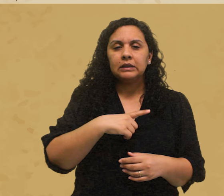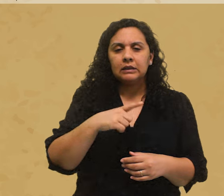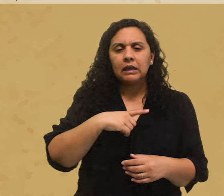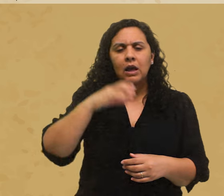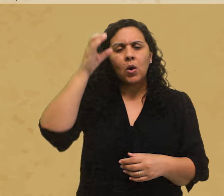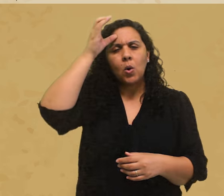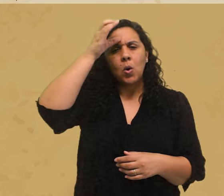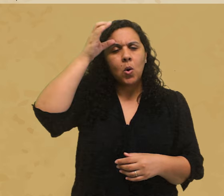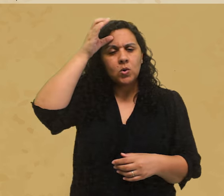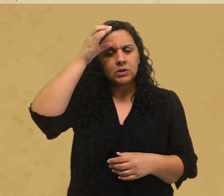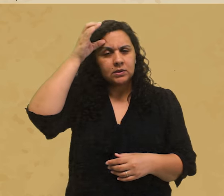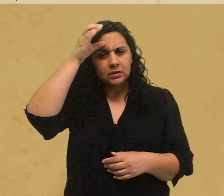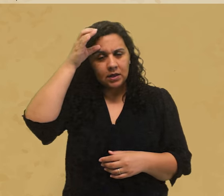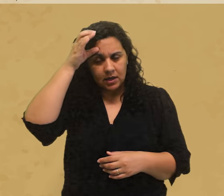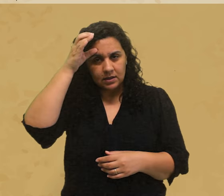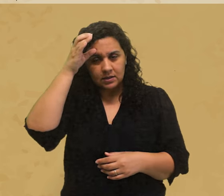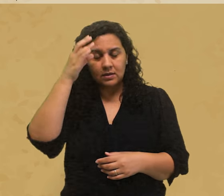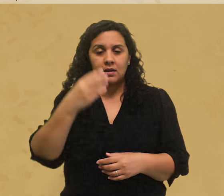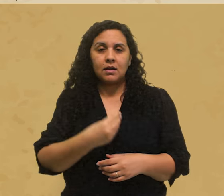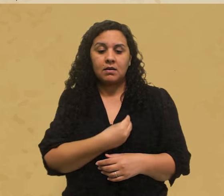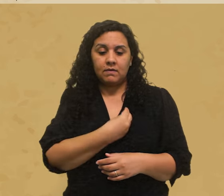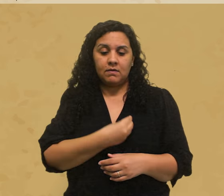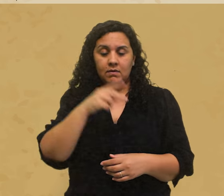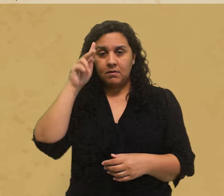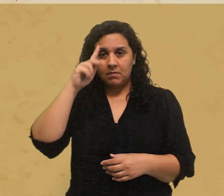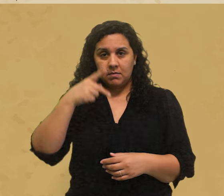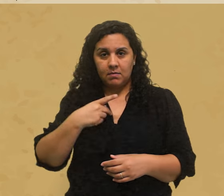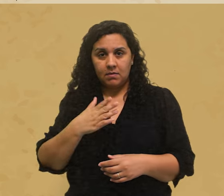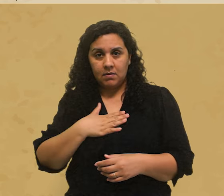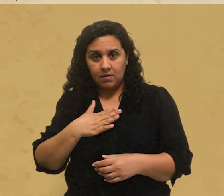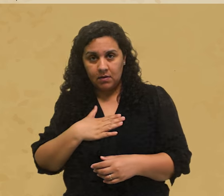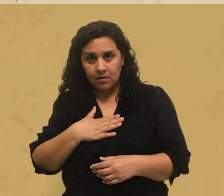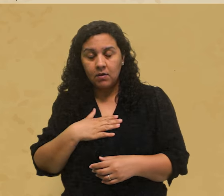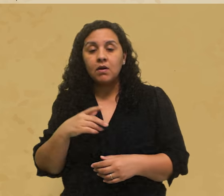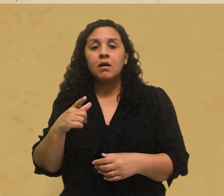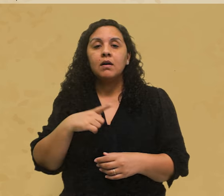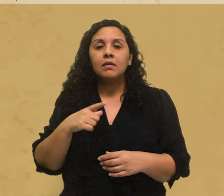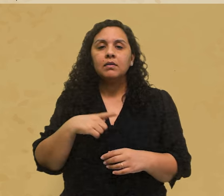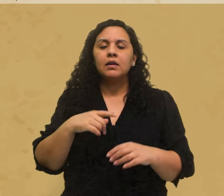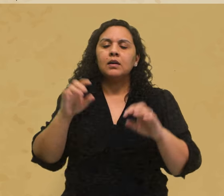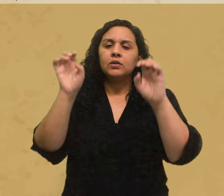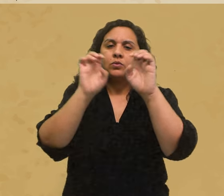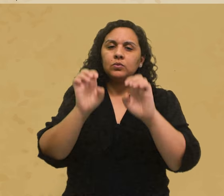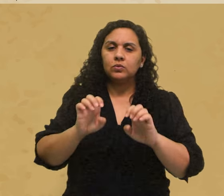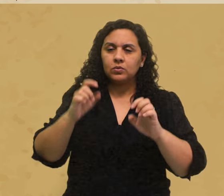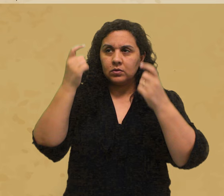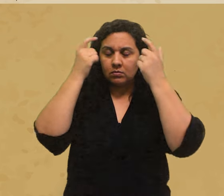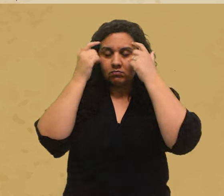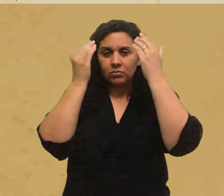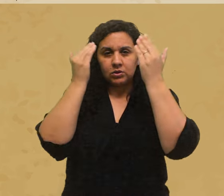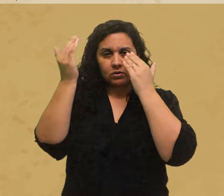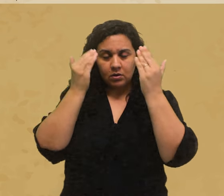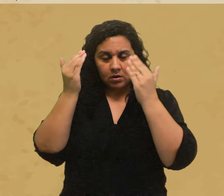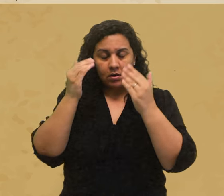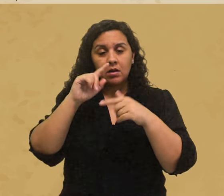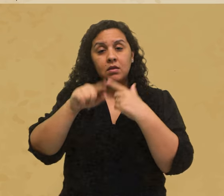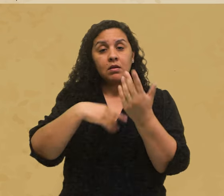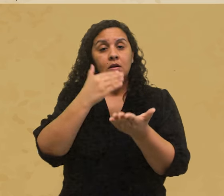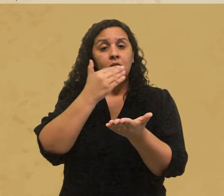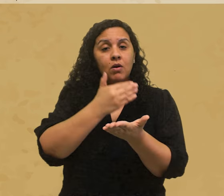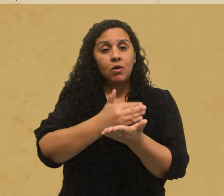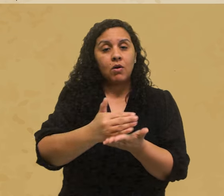a conscientização da existência do próprio eu, formam-se as estruturas psíquicas. E a